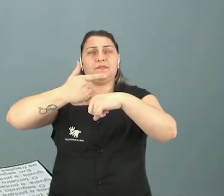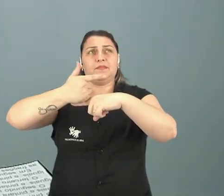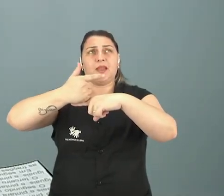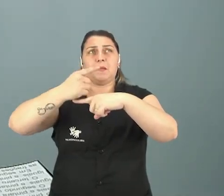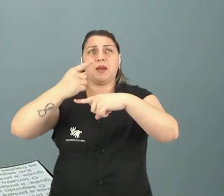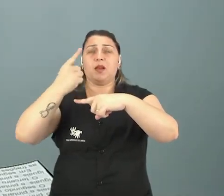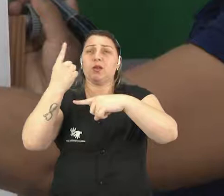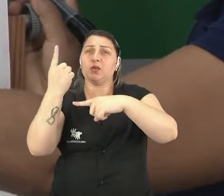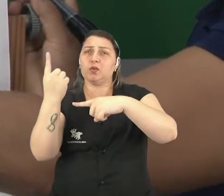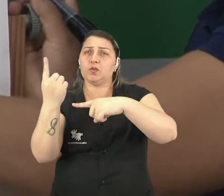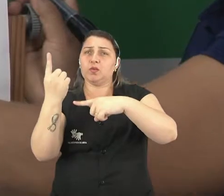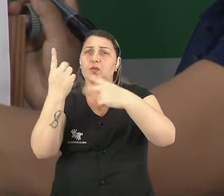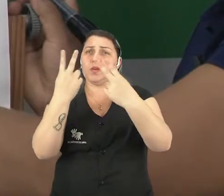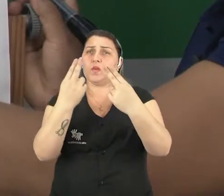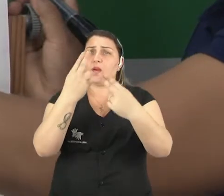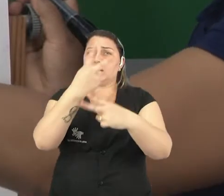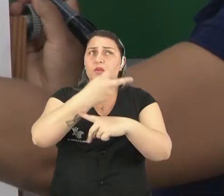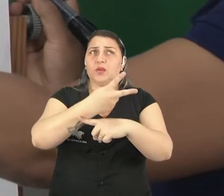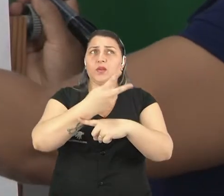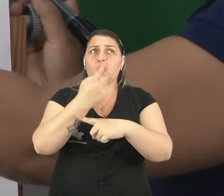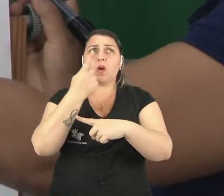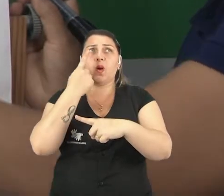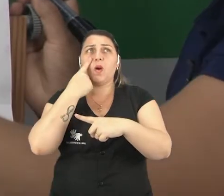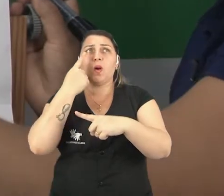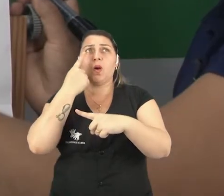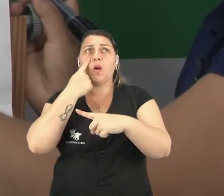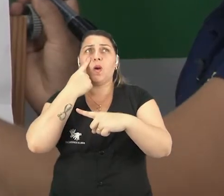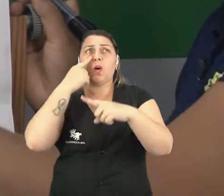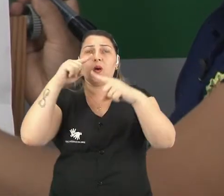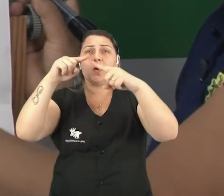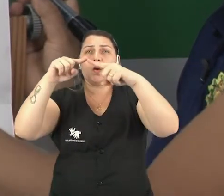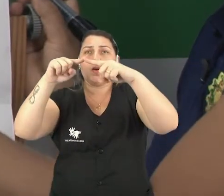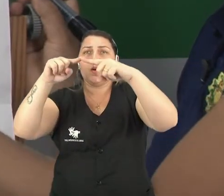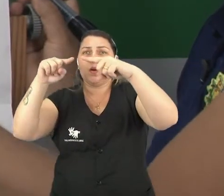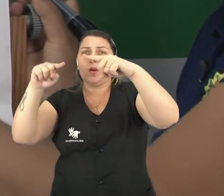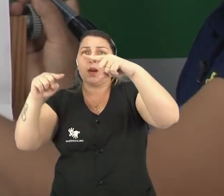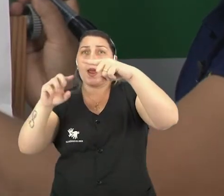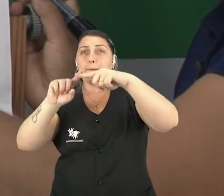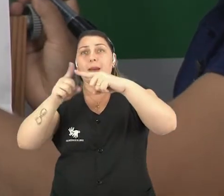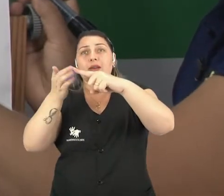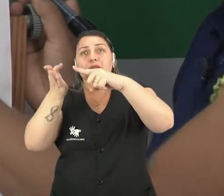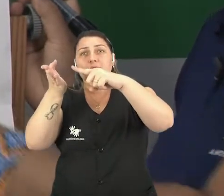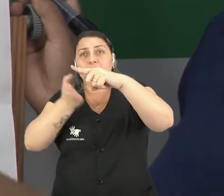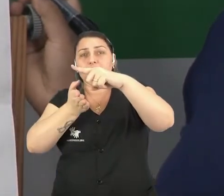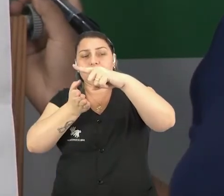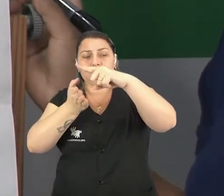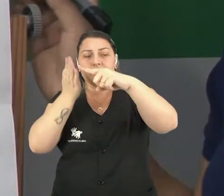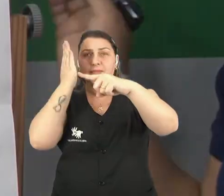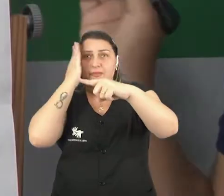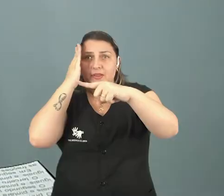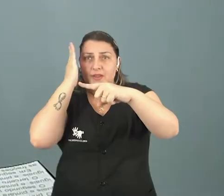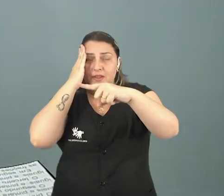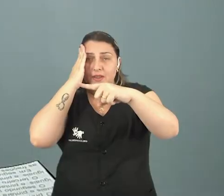Mas observem essa dimensão aqui, ó. Como é igualzinha.